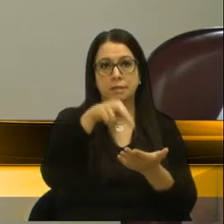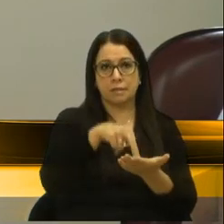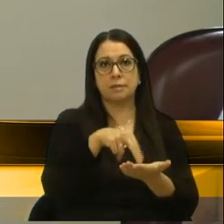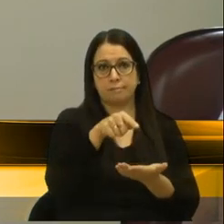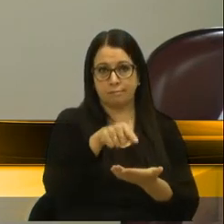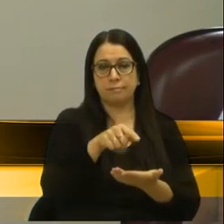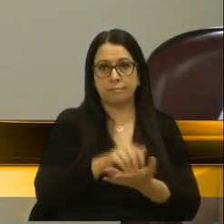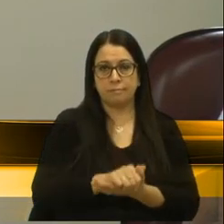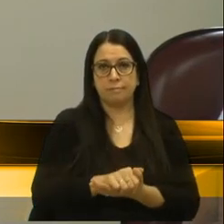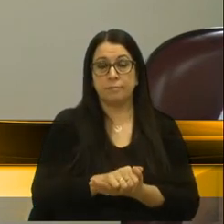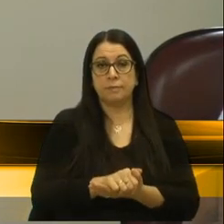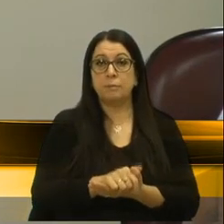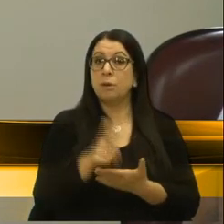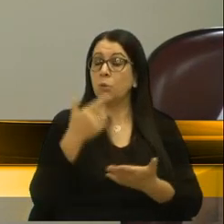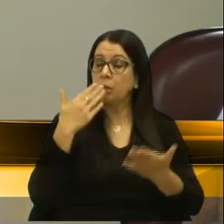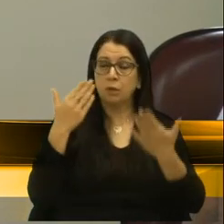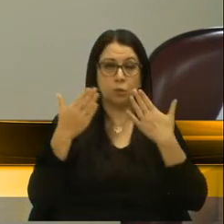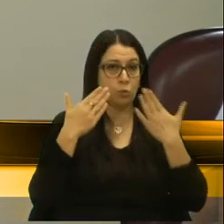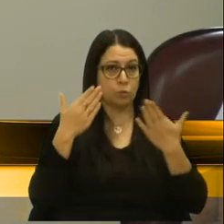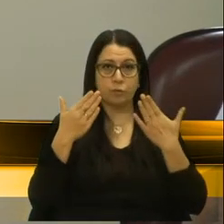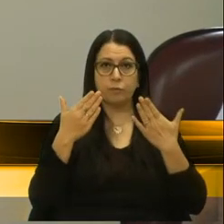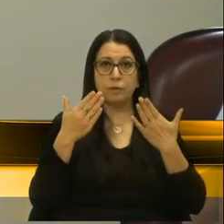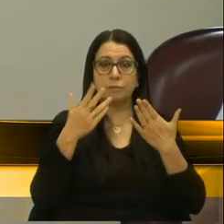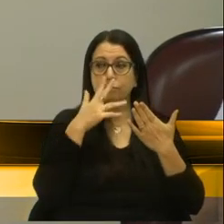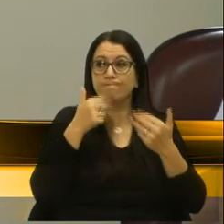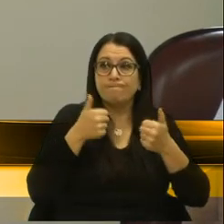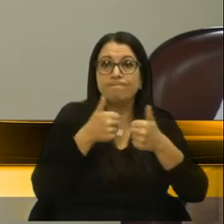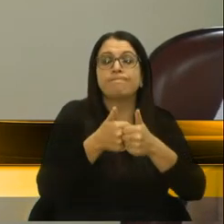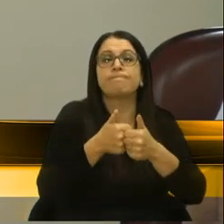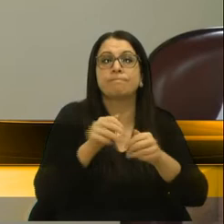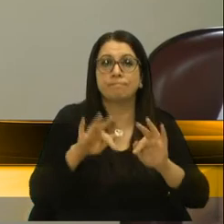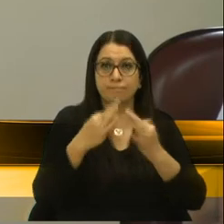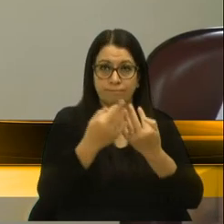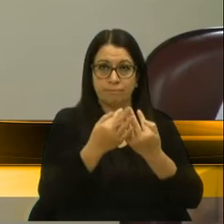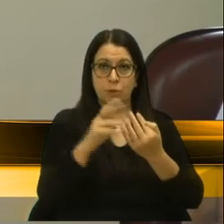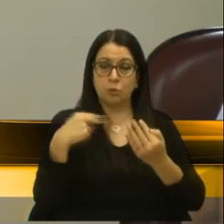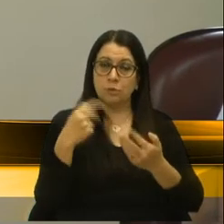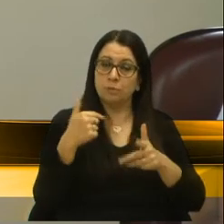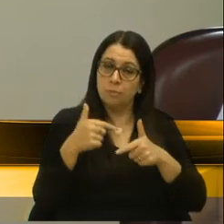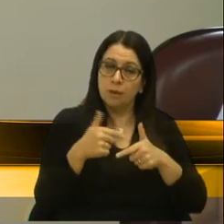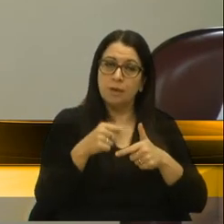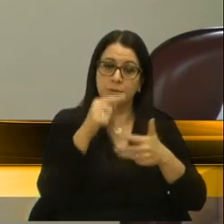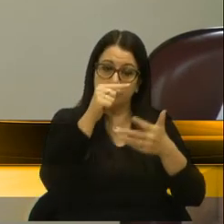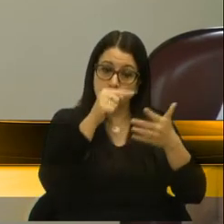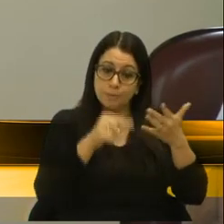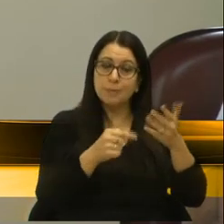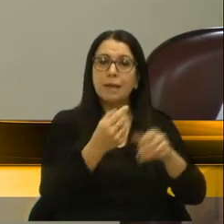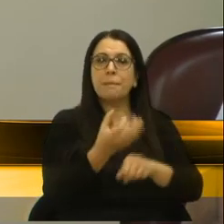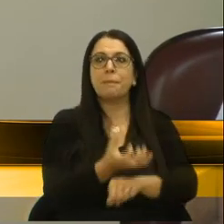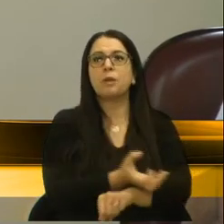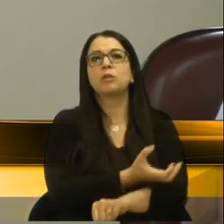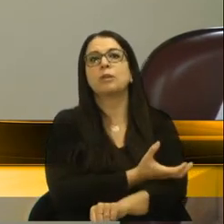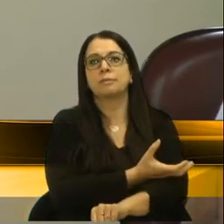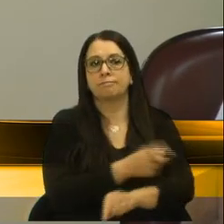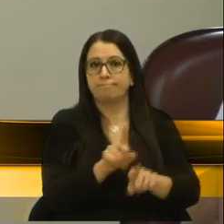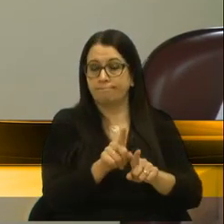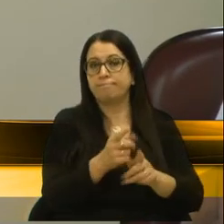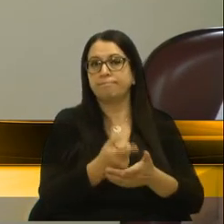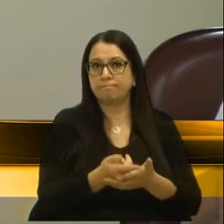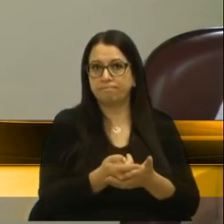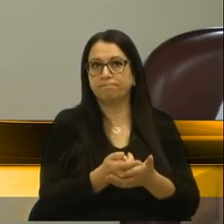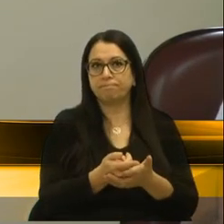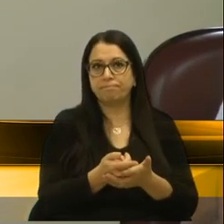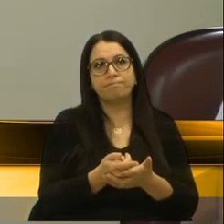aí, mas, sem dúvida, a aproximação da família e nós trabalharmos essas questões emocionais são